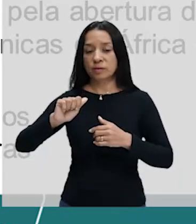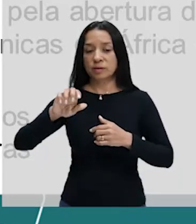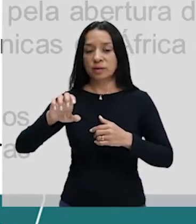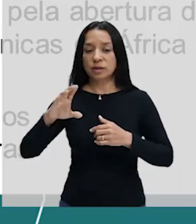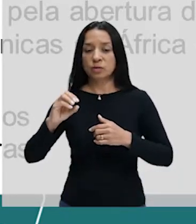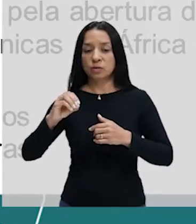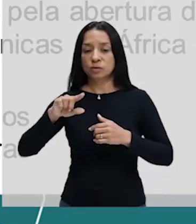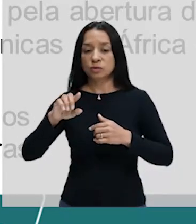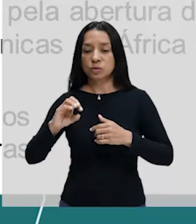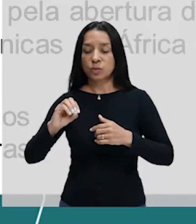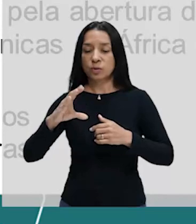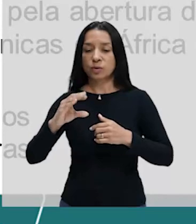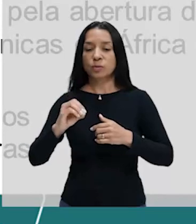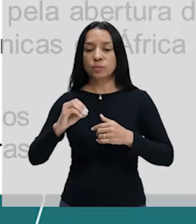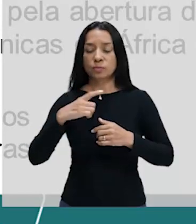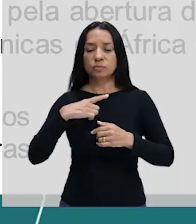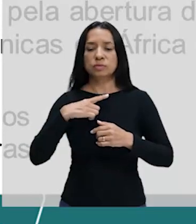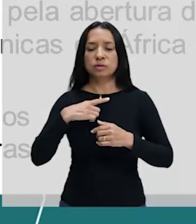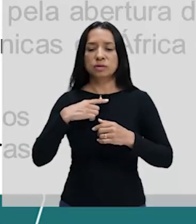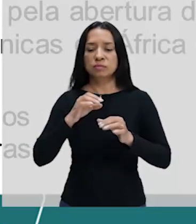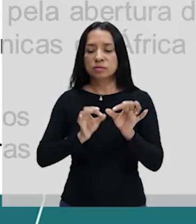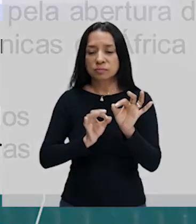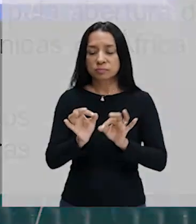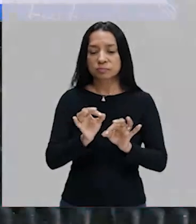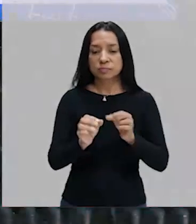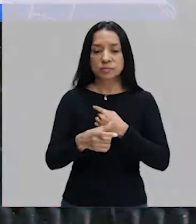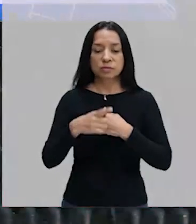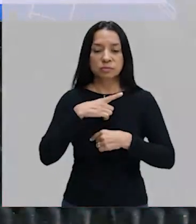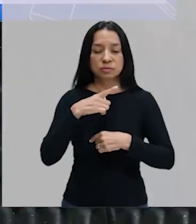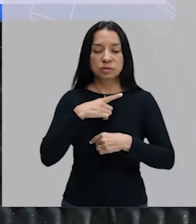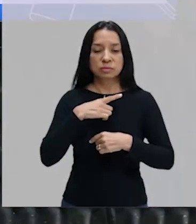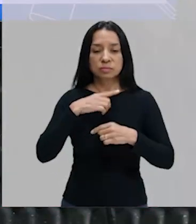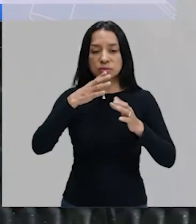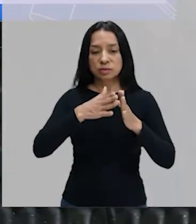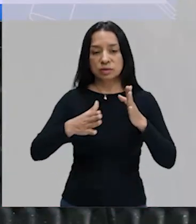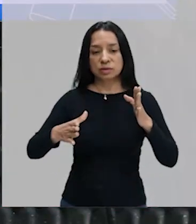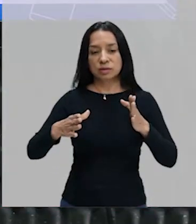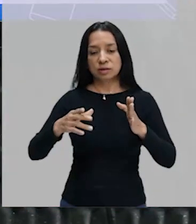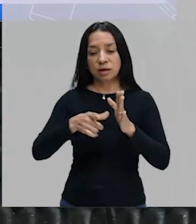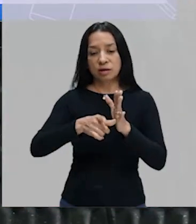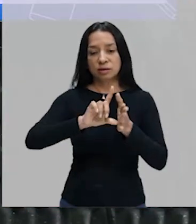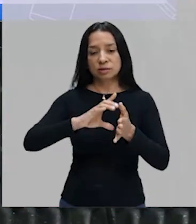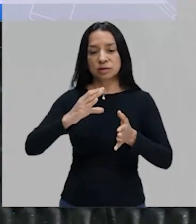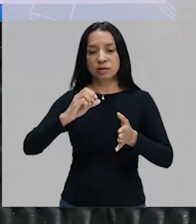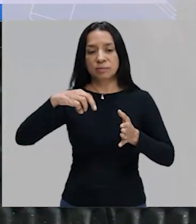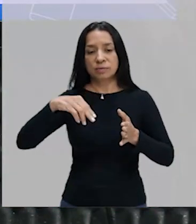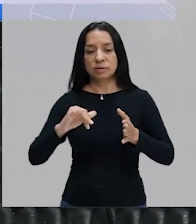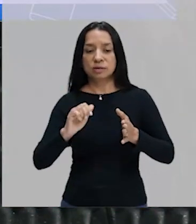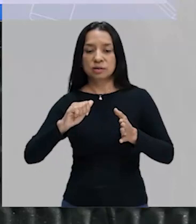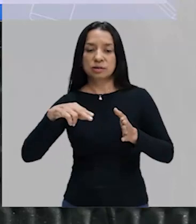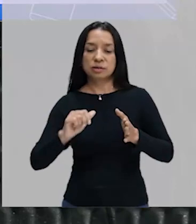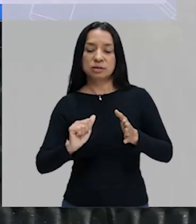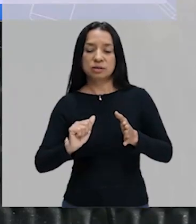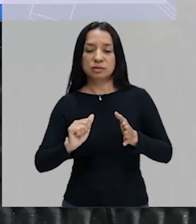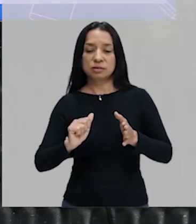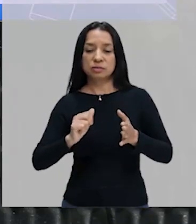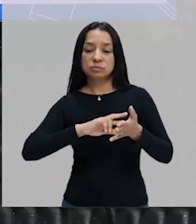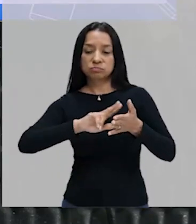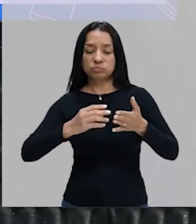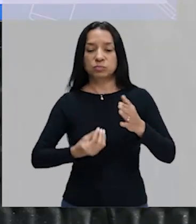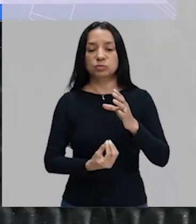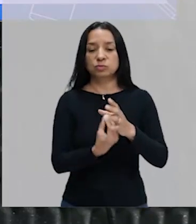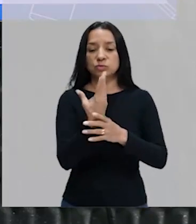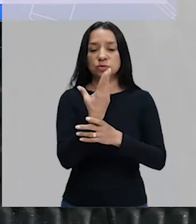teve essa formação, né? Olha aqui, ó, nós temos, ó, aqui a era pré-cambriana. Aqui os seres vivos